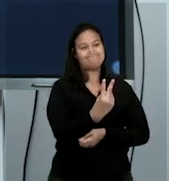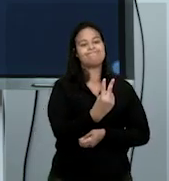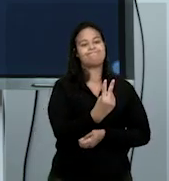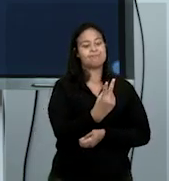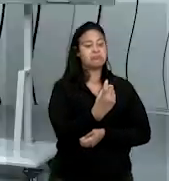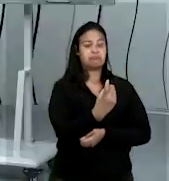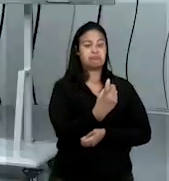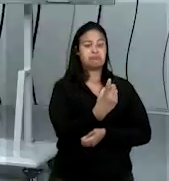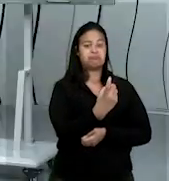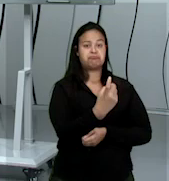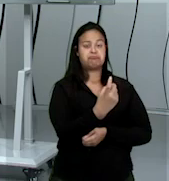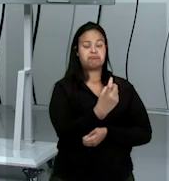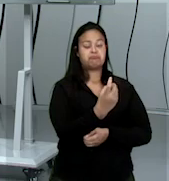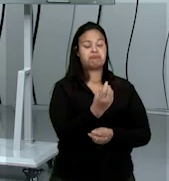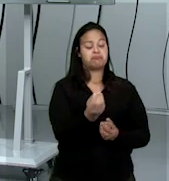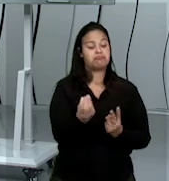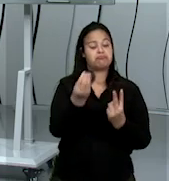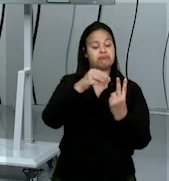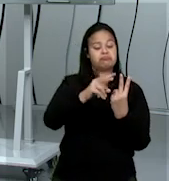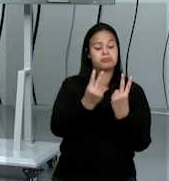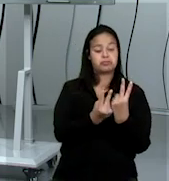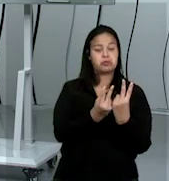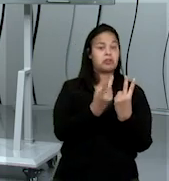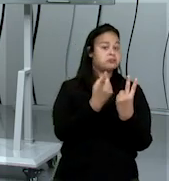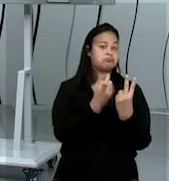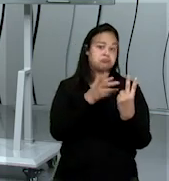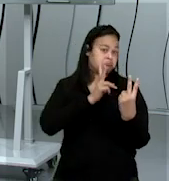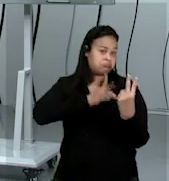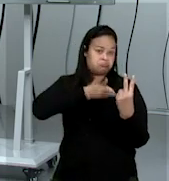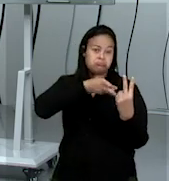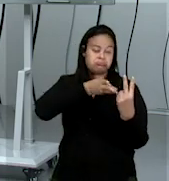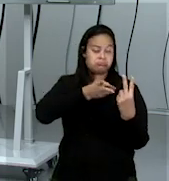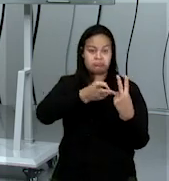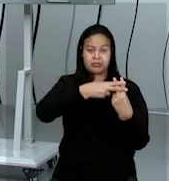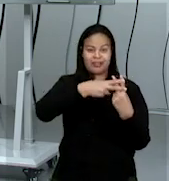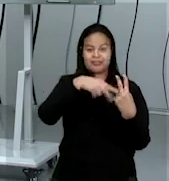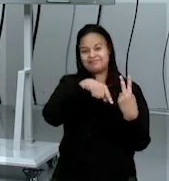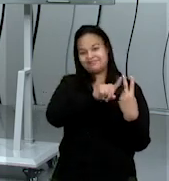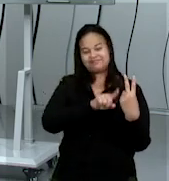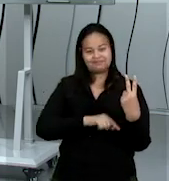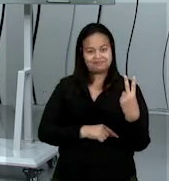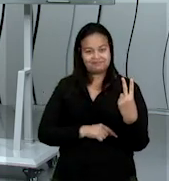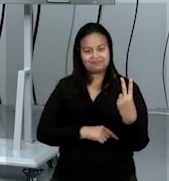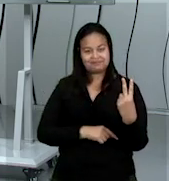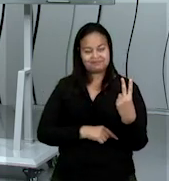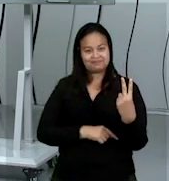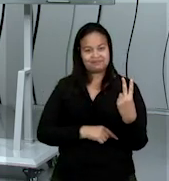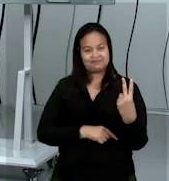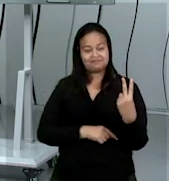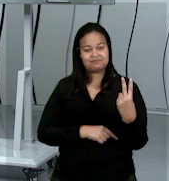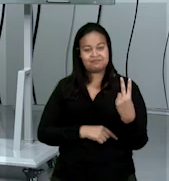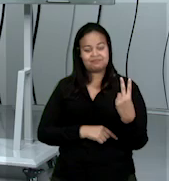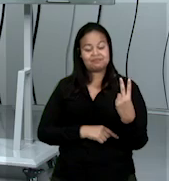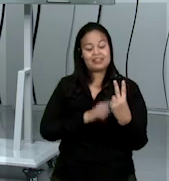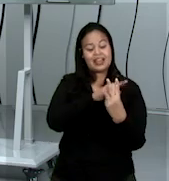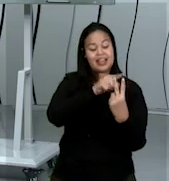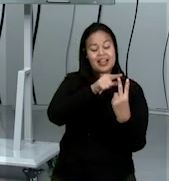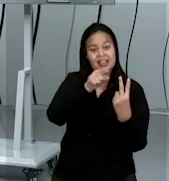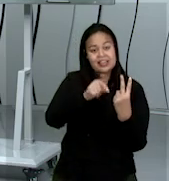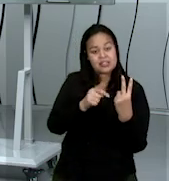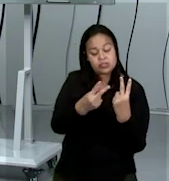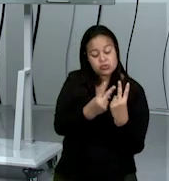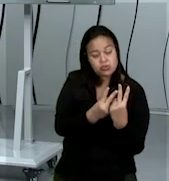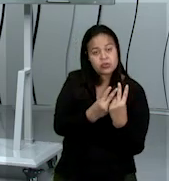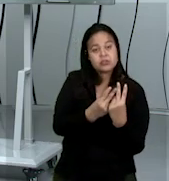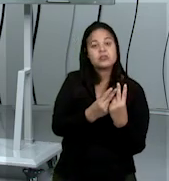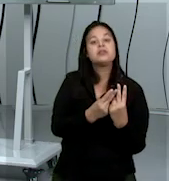aí continua lá dentro da raiz. Ele não tinha irmãozinho para sair, então ele ficou preso lá, ó. Raiz de 2. Tá vendo? Ó? Então, saiu 2